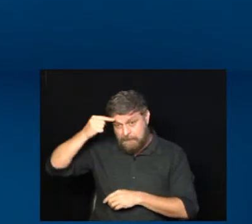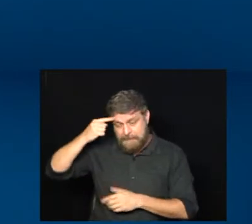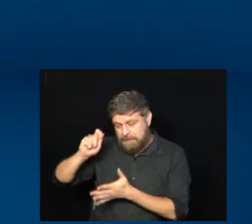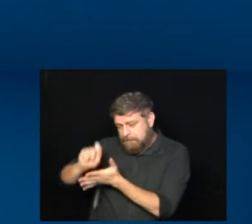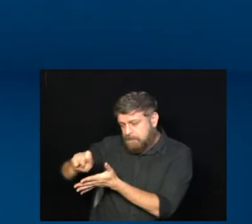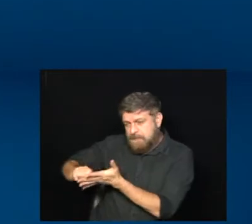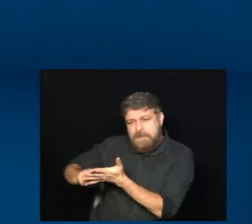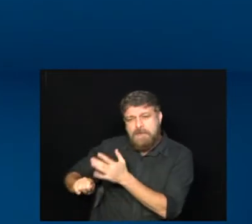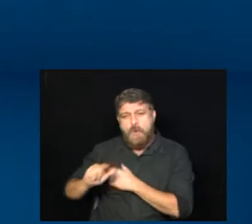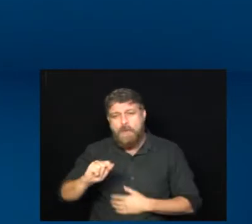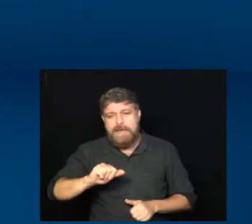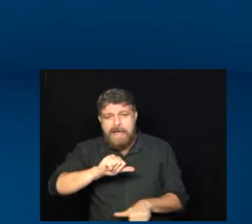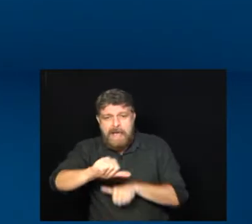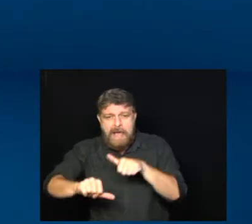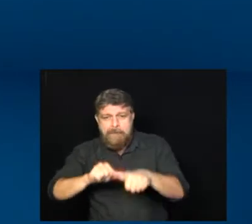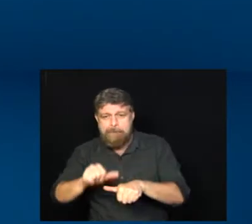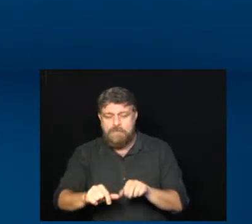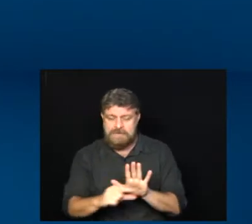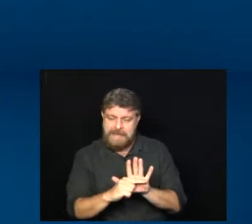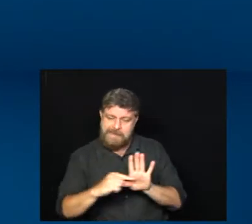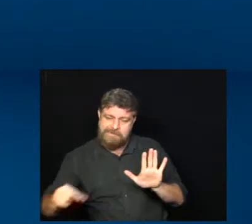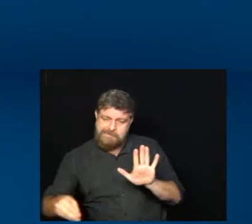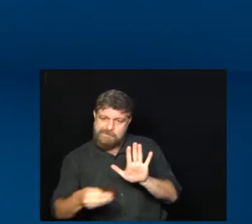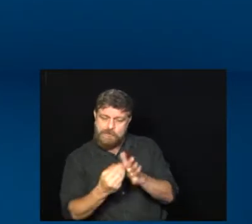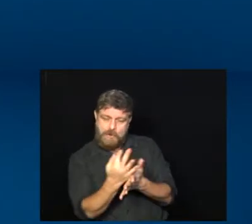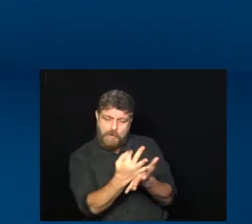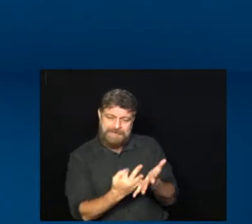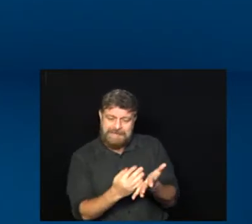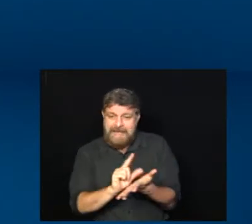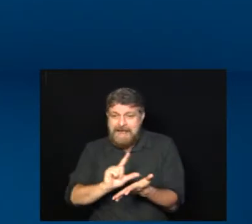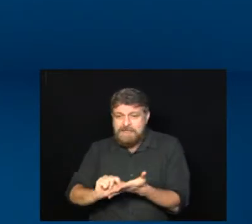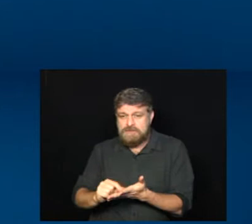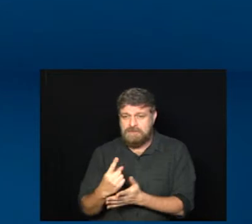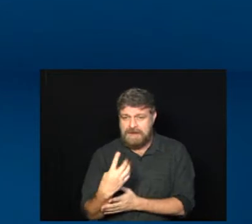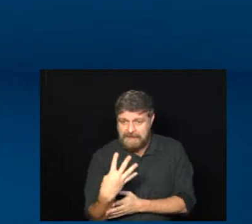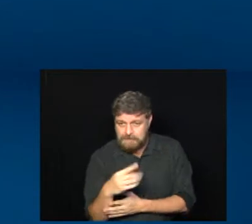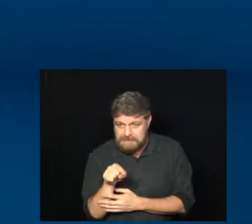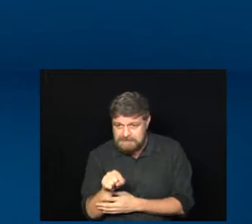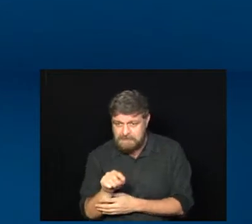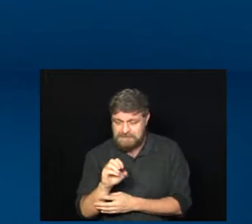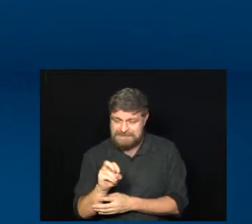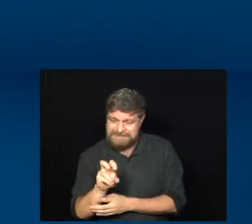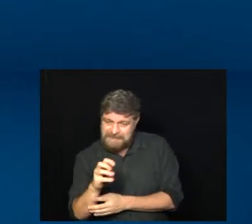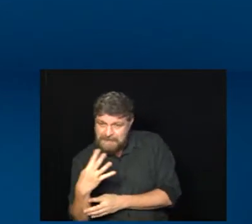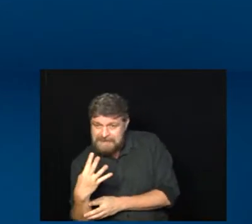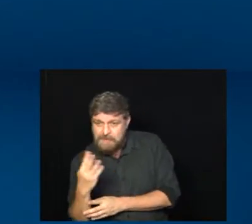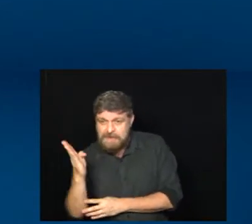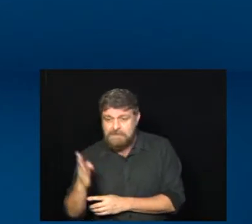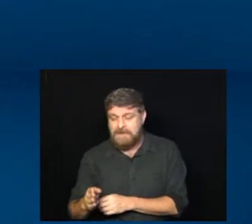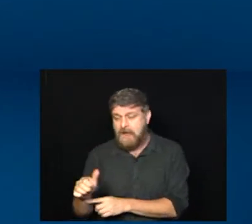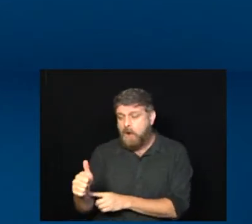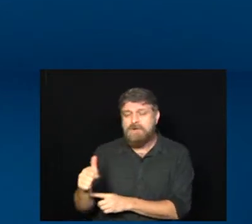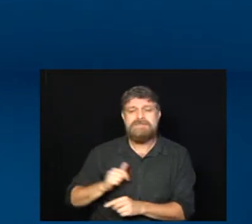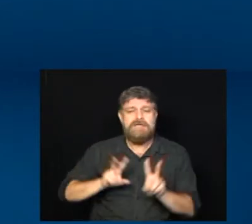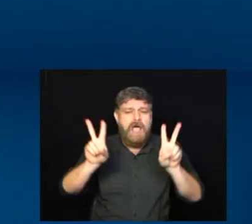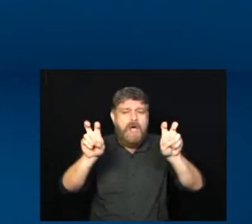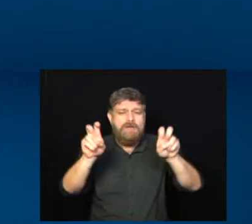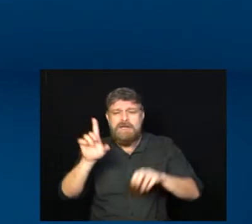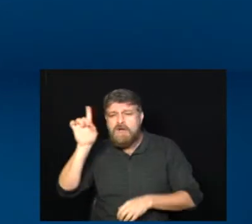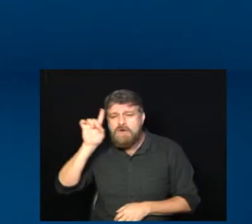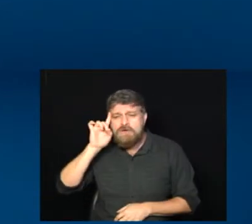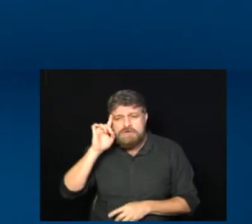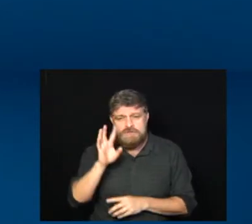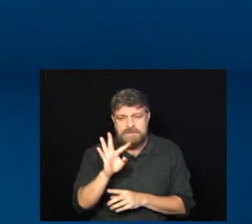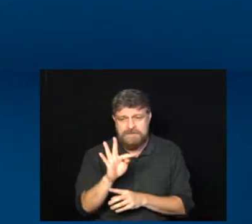Miguel, que altera a ementa e artigos da Lei 14.054 de 2011, que trata do Dia Teresa